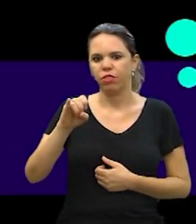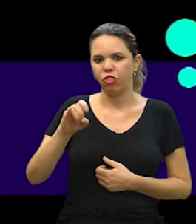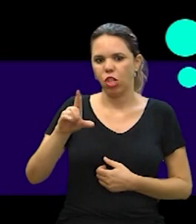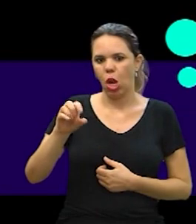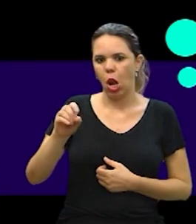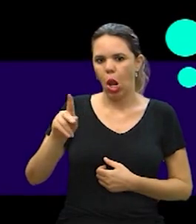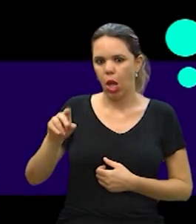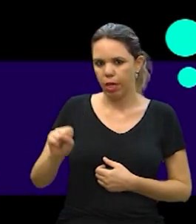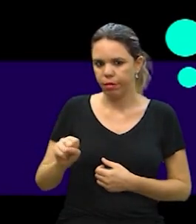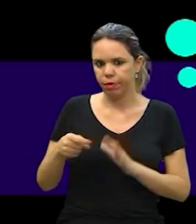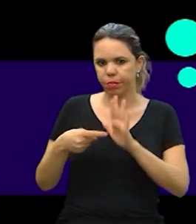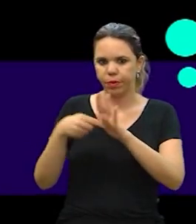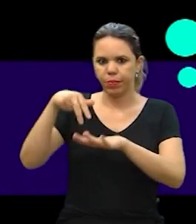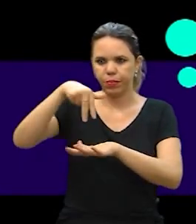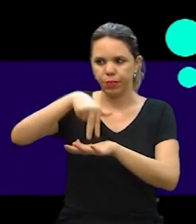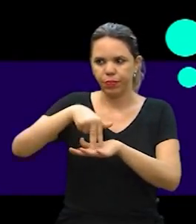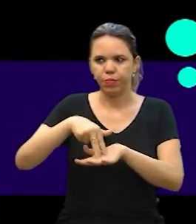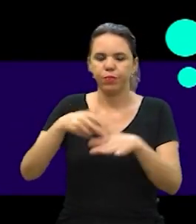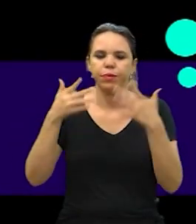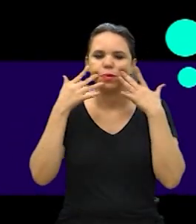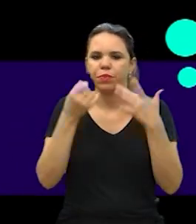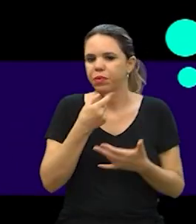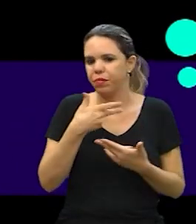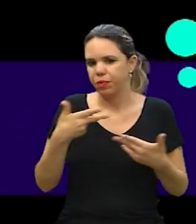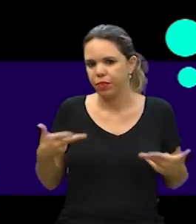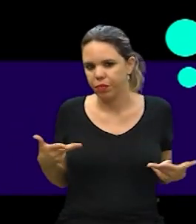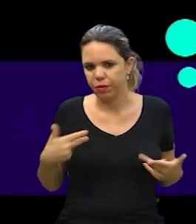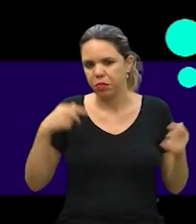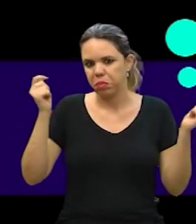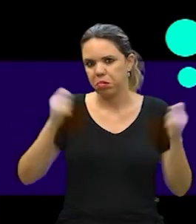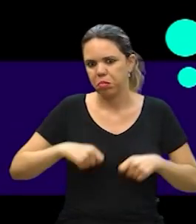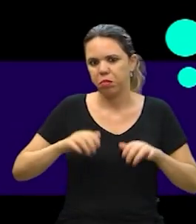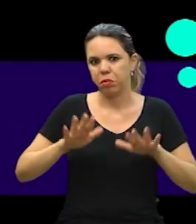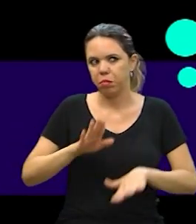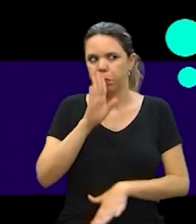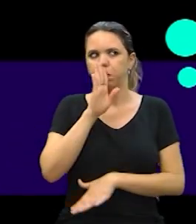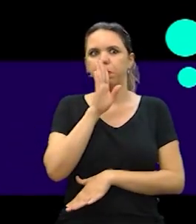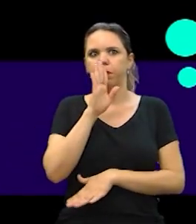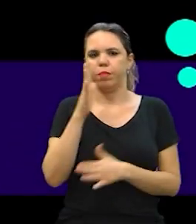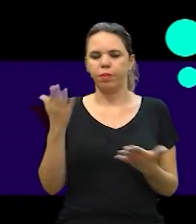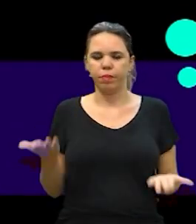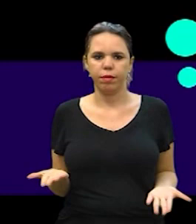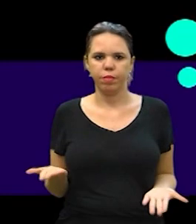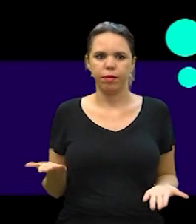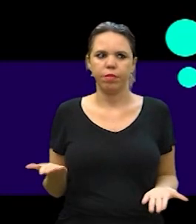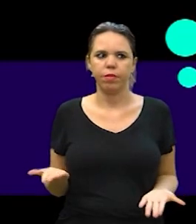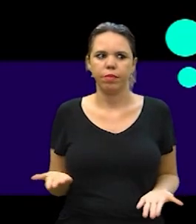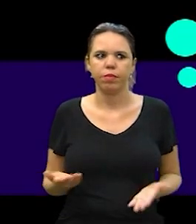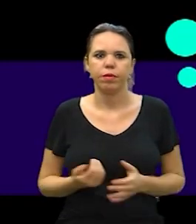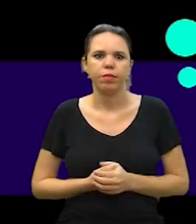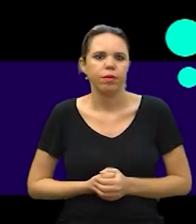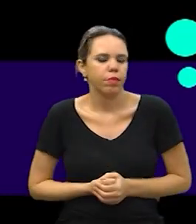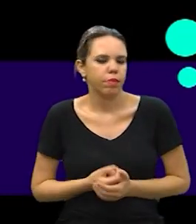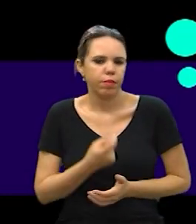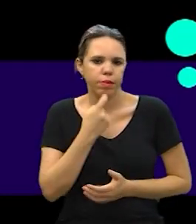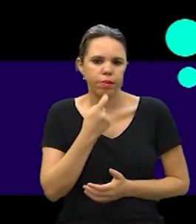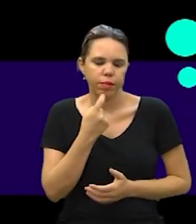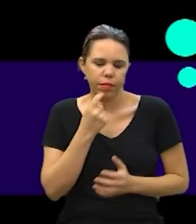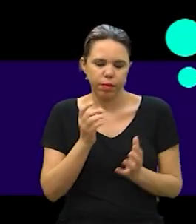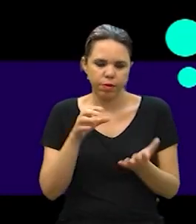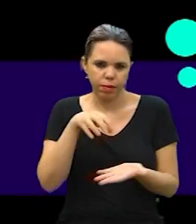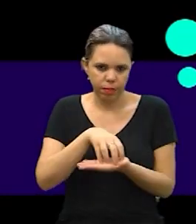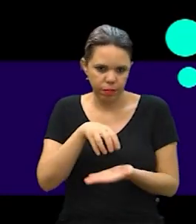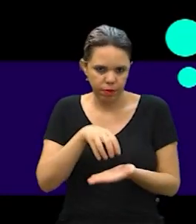Di Lopes. Ele apresenta seu espetáculo de stand-up comedy Eu Poderia Ter Ficado Quieto, no Interiorano Comedy Club